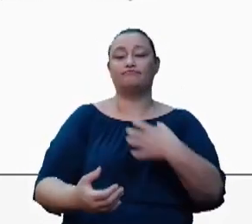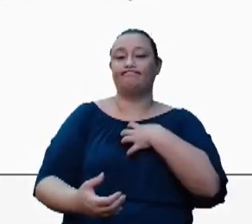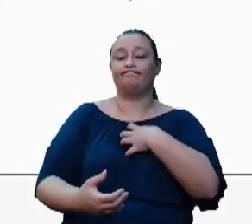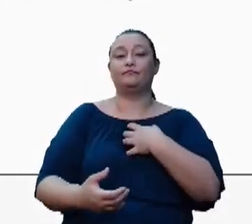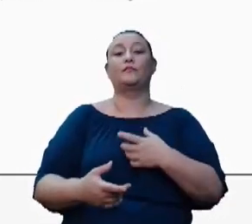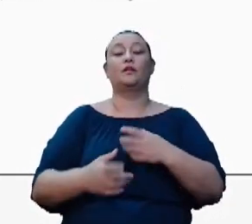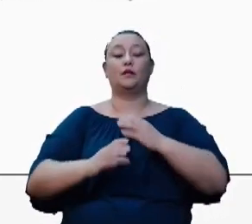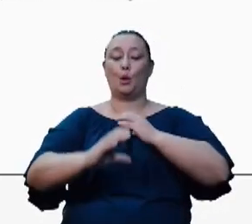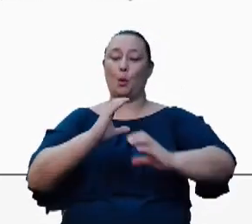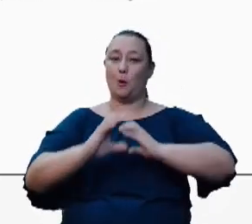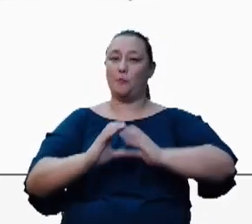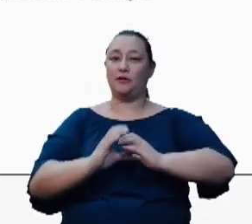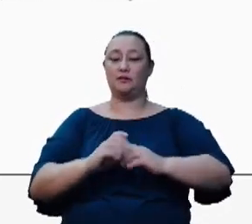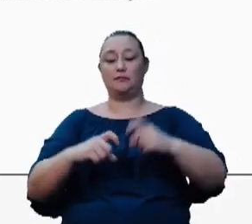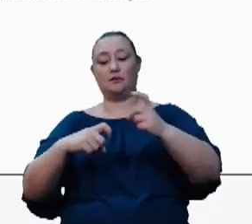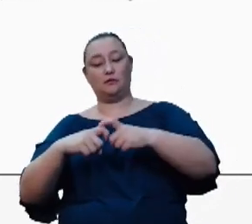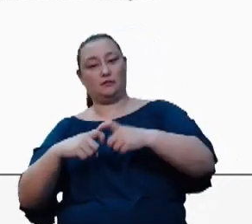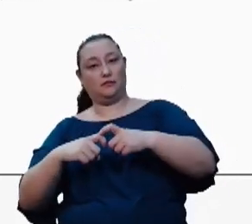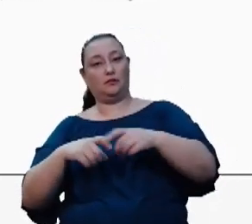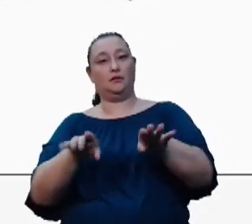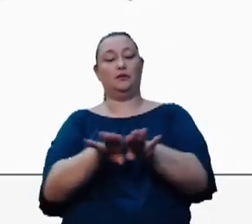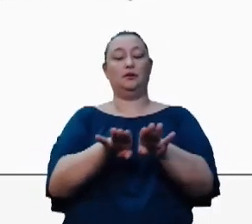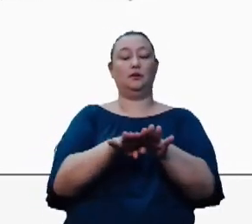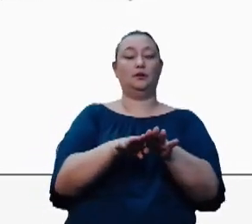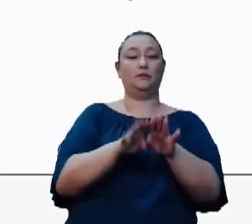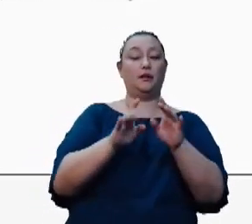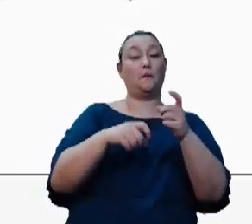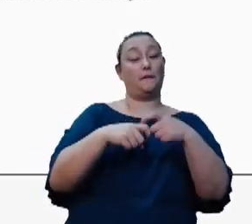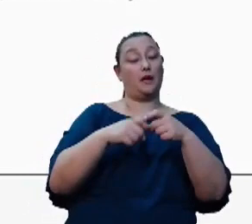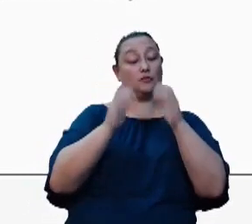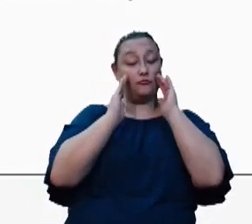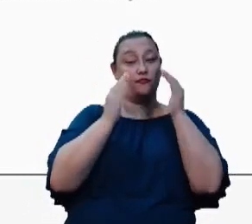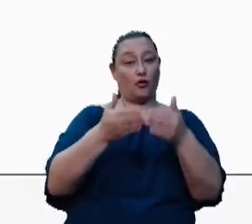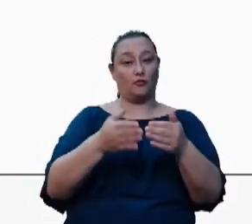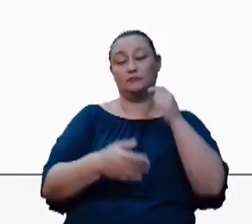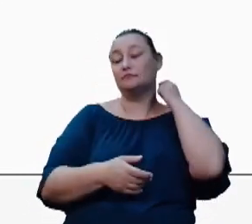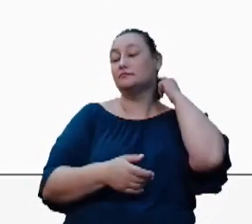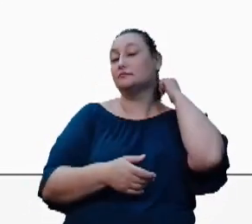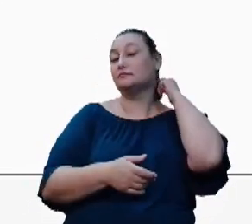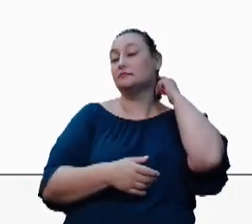a comunicação entre o paciente e a atenção especializada.